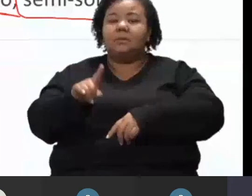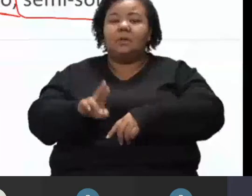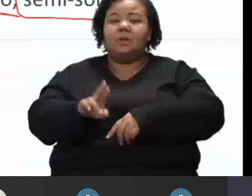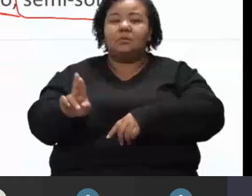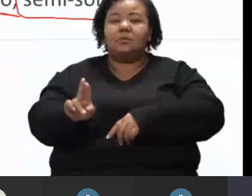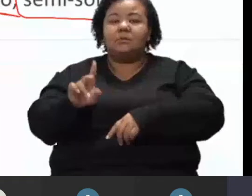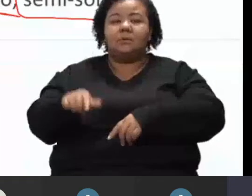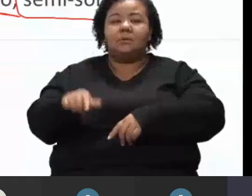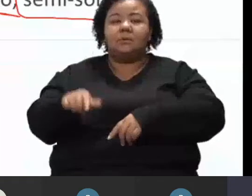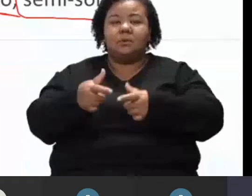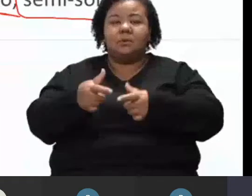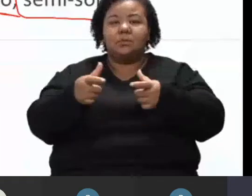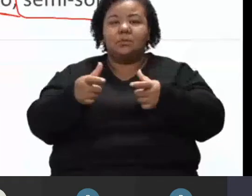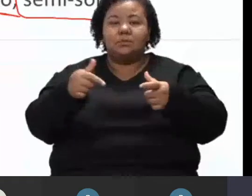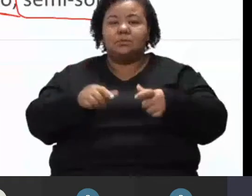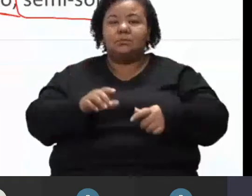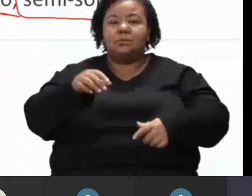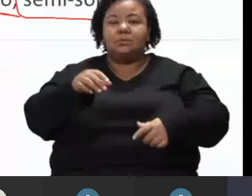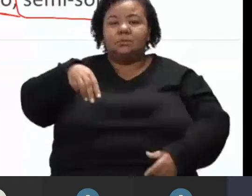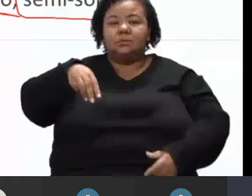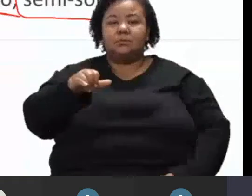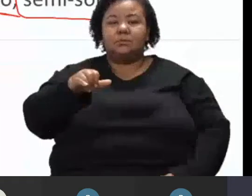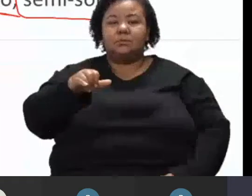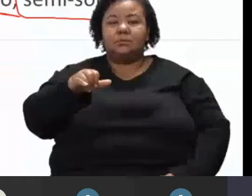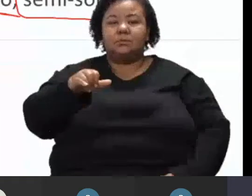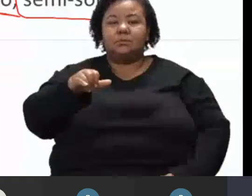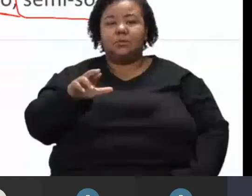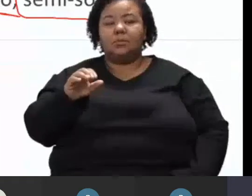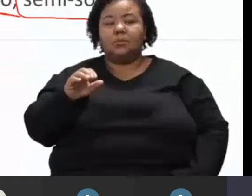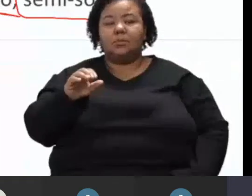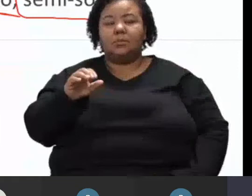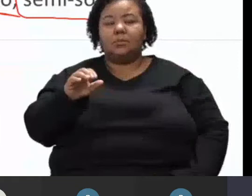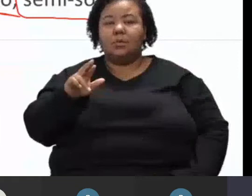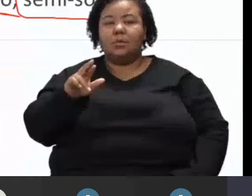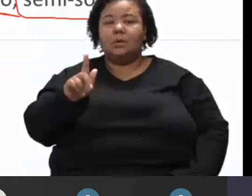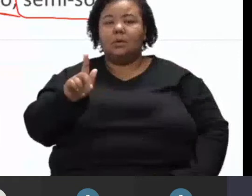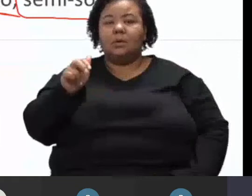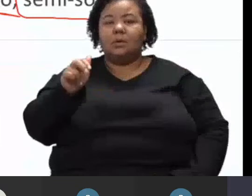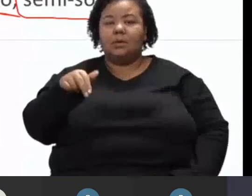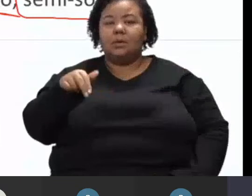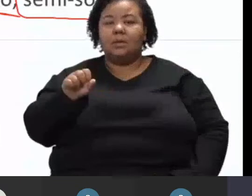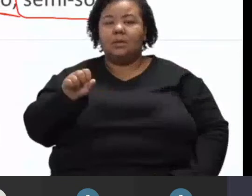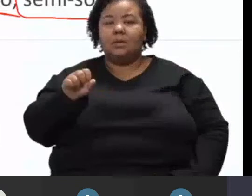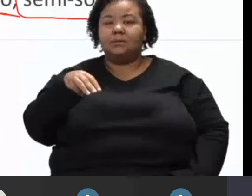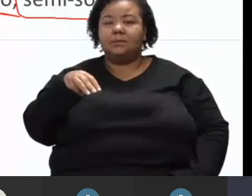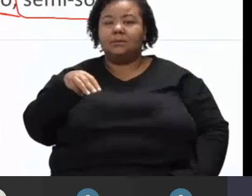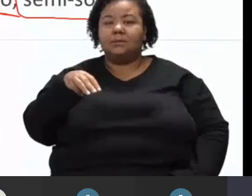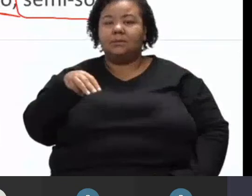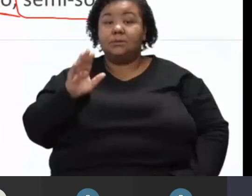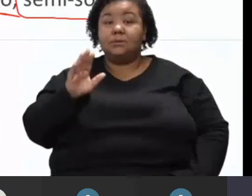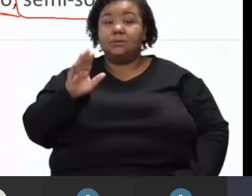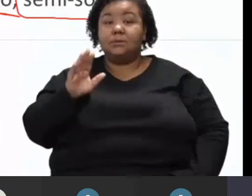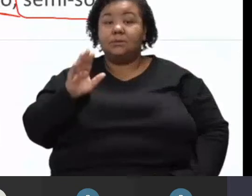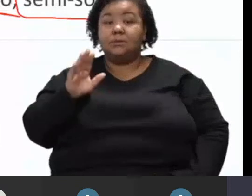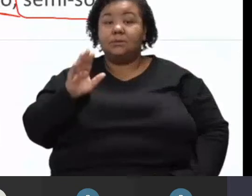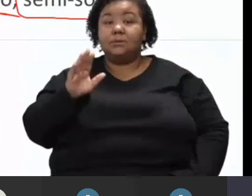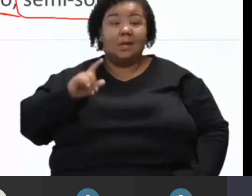para o crescimento do micro-organismo. Se esse meio de cultura já está contaminado, aí então você não vai